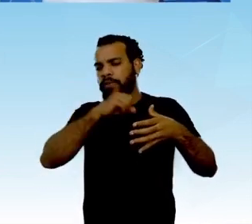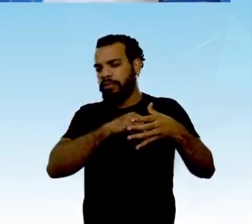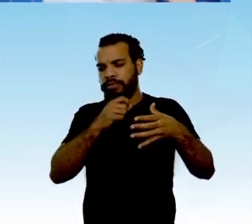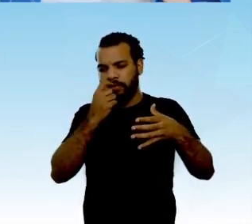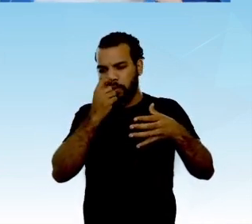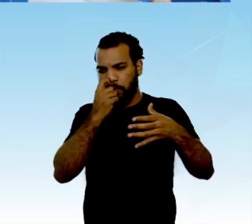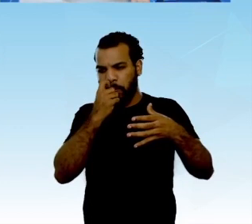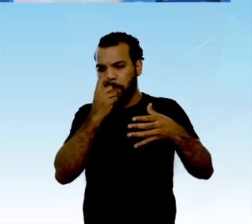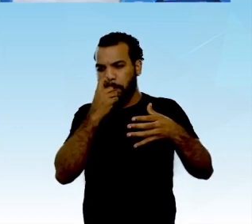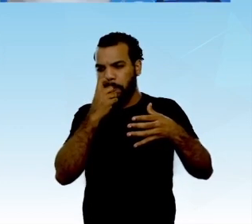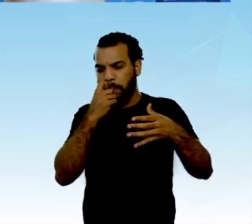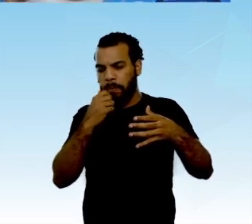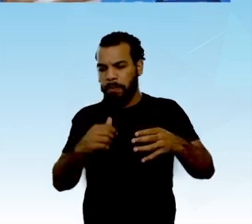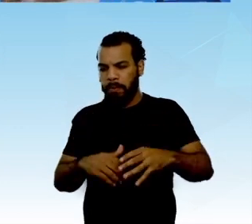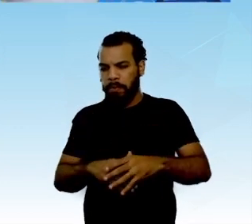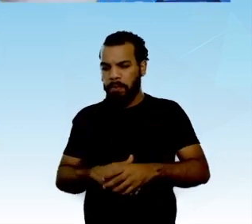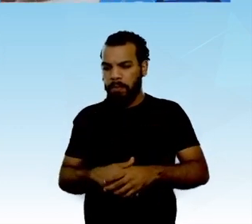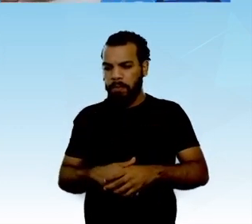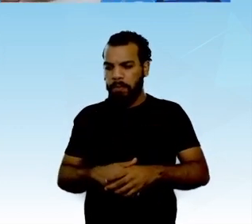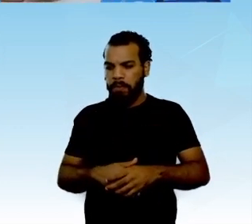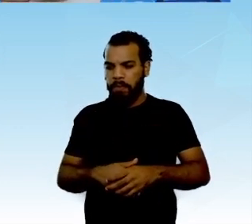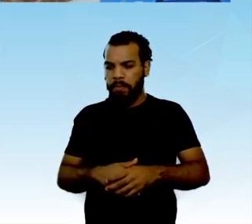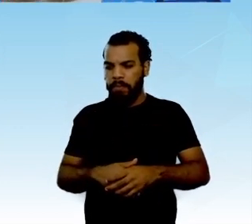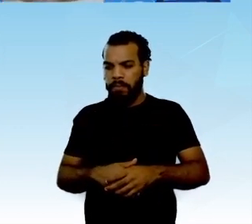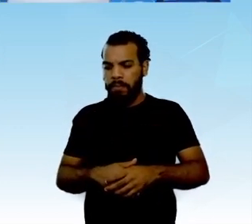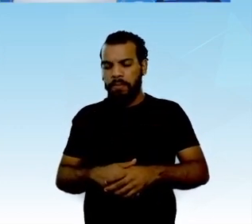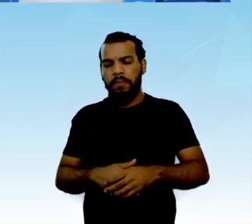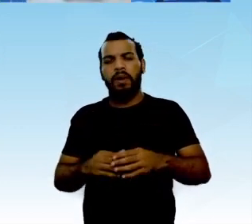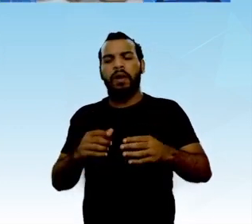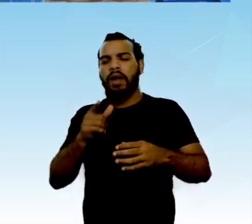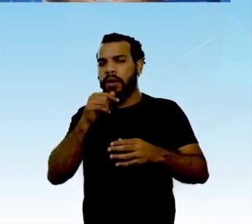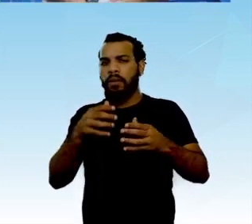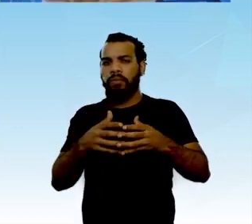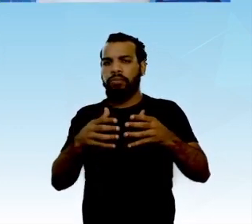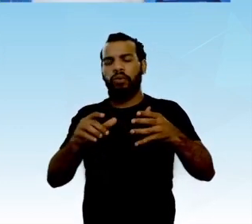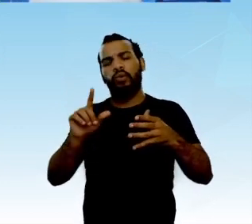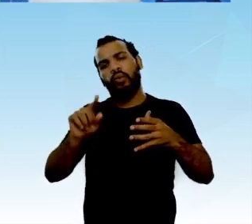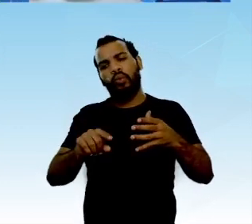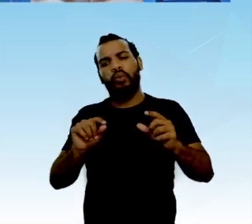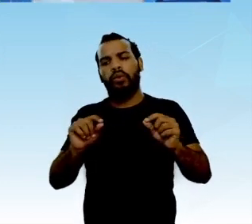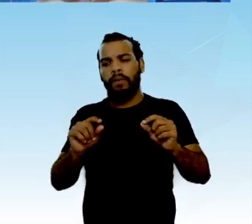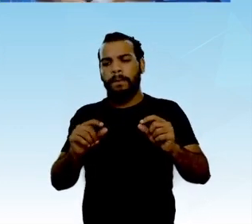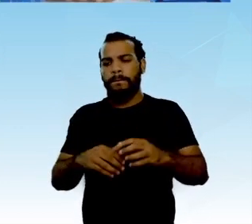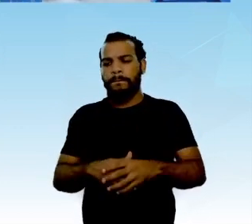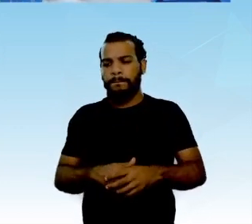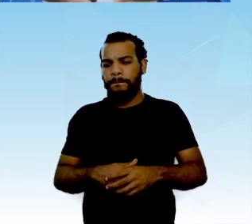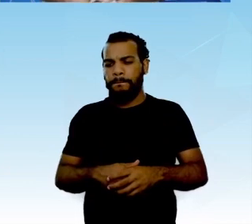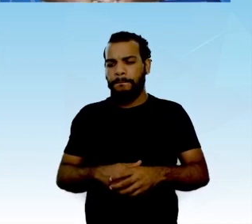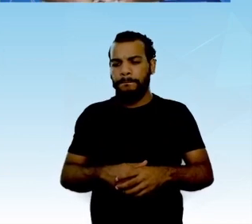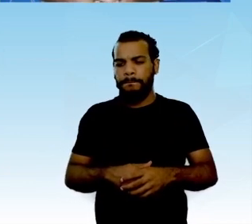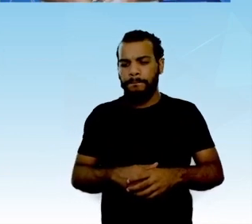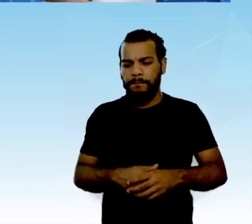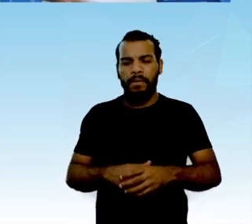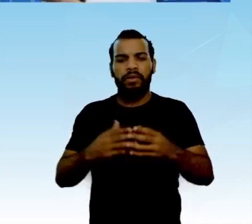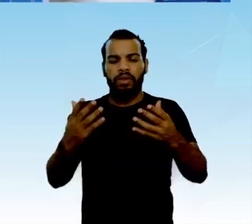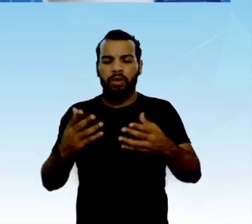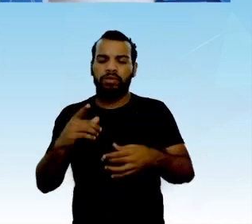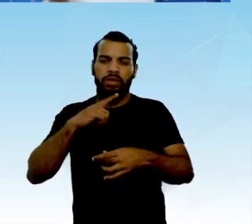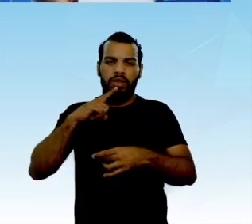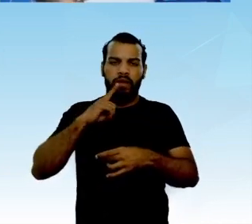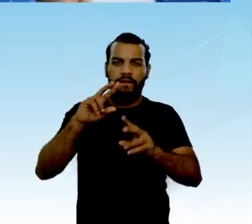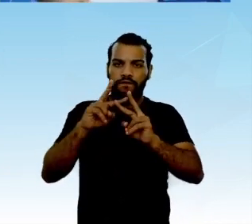Para se medir a dilatação do líquido, a gente considera dilatação volumétrica do líquido